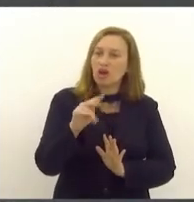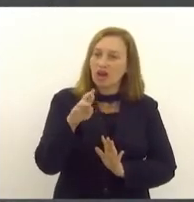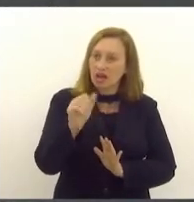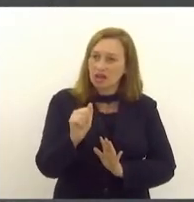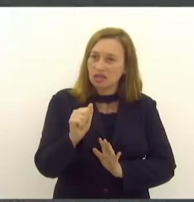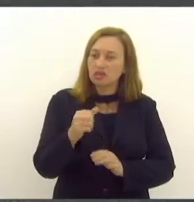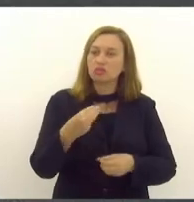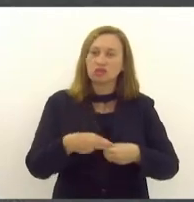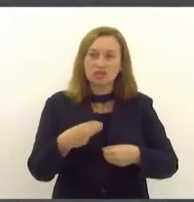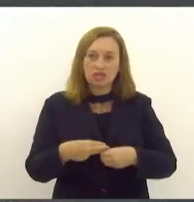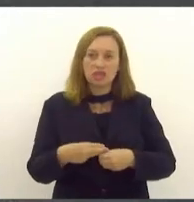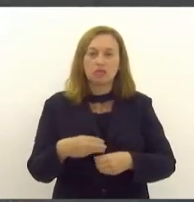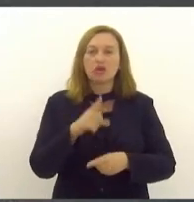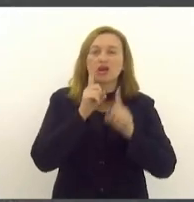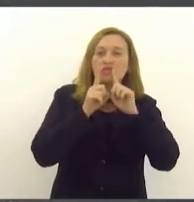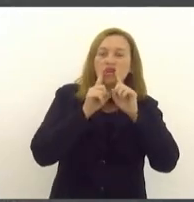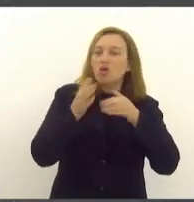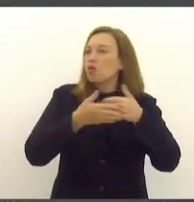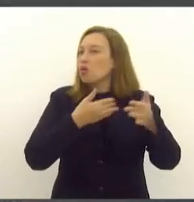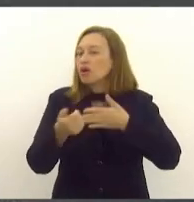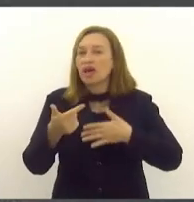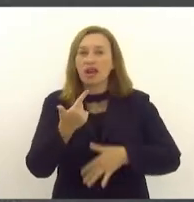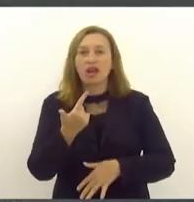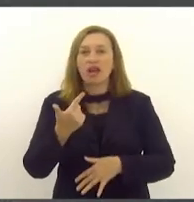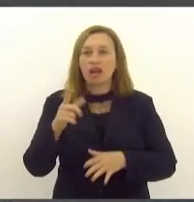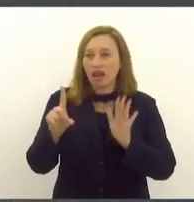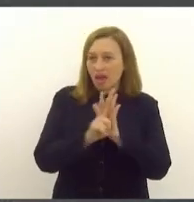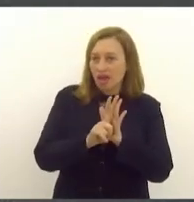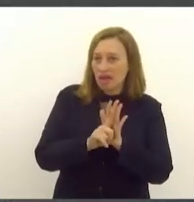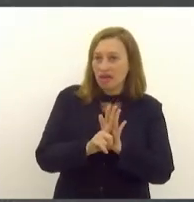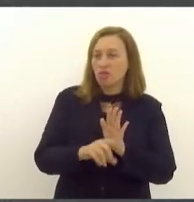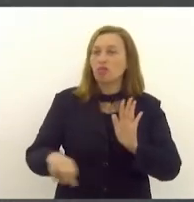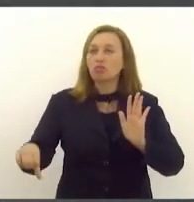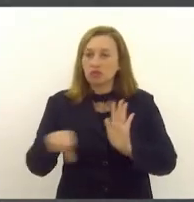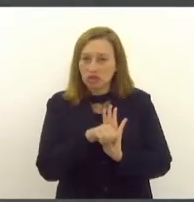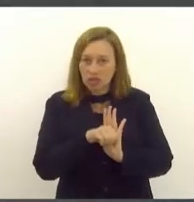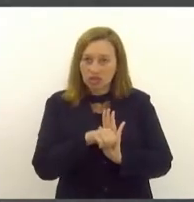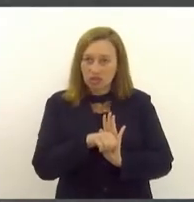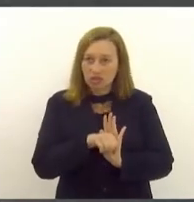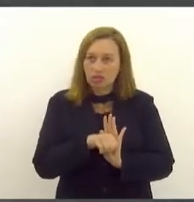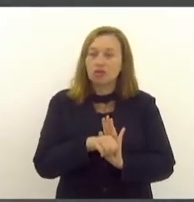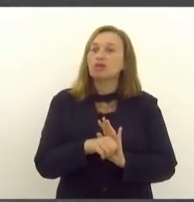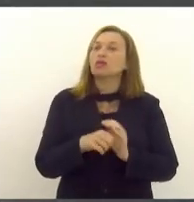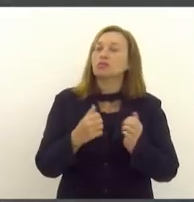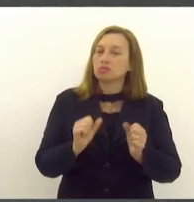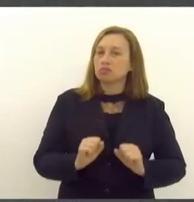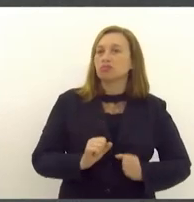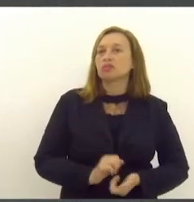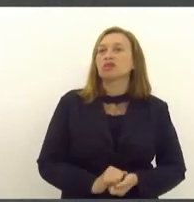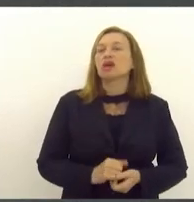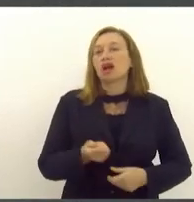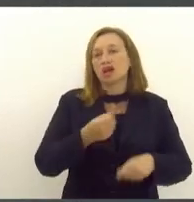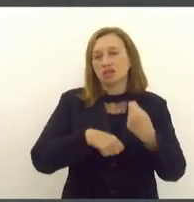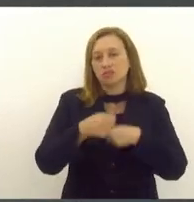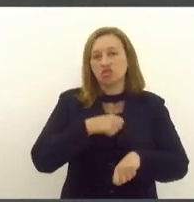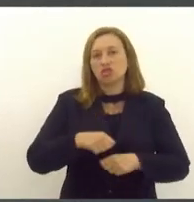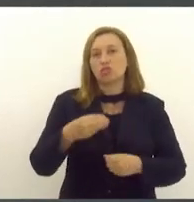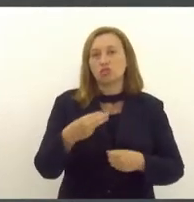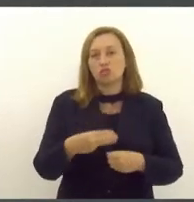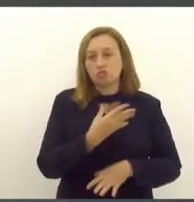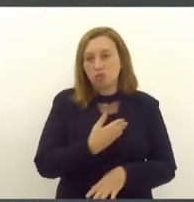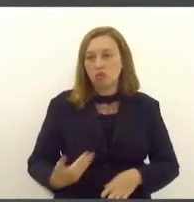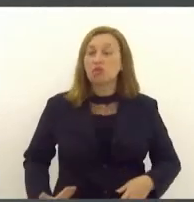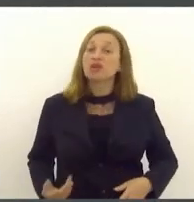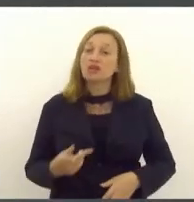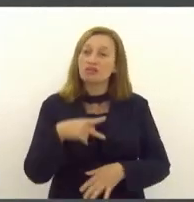qualquer outra lei que qualquer pessoa de bem depreenda como moralidade em face do que deve pressupor a administração pública e